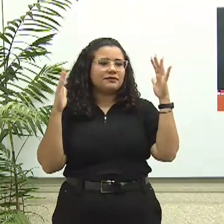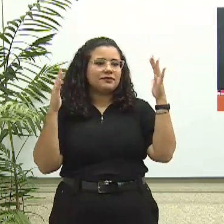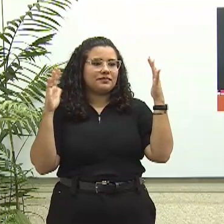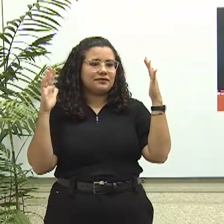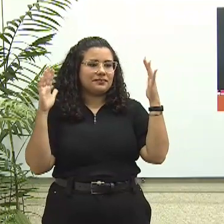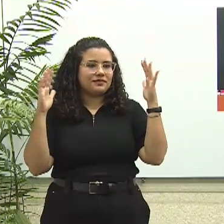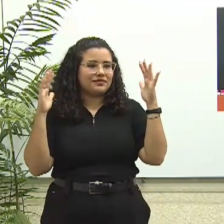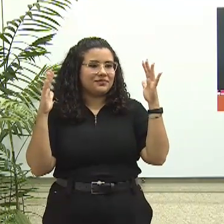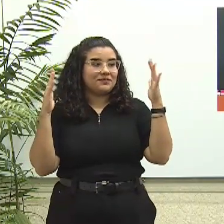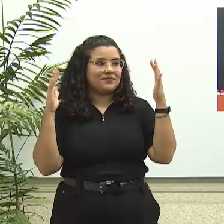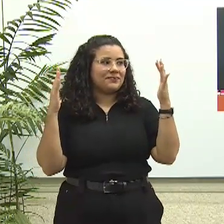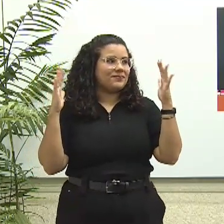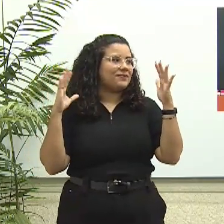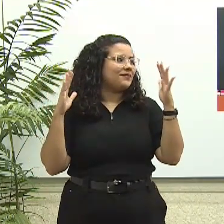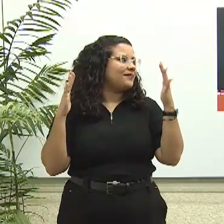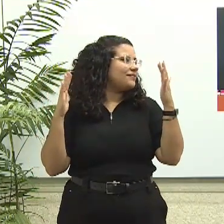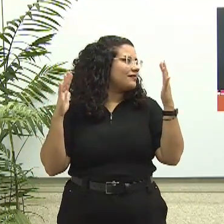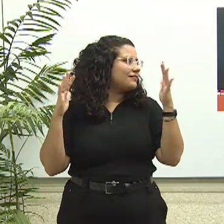obrigado